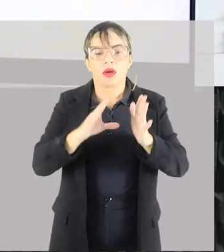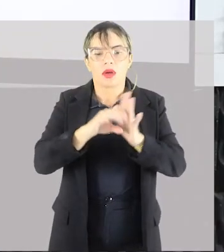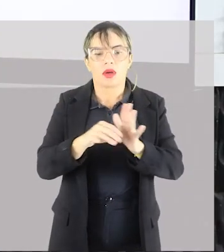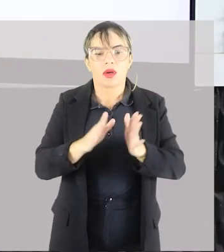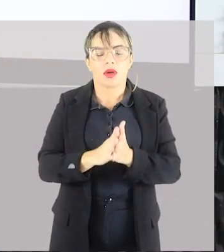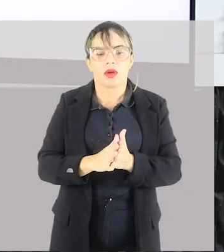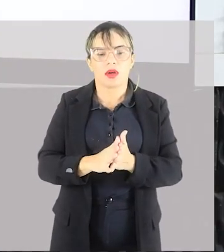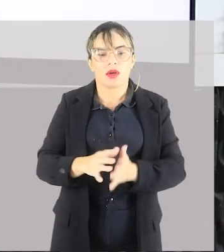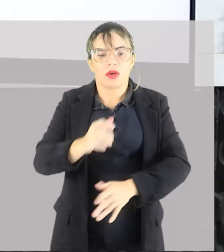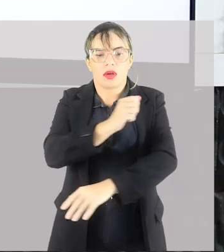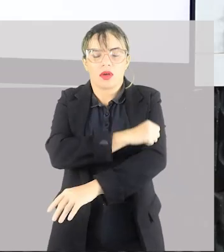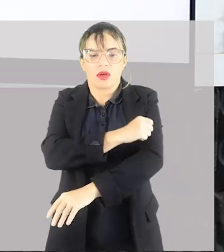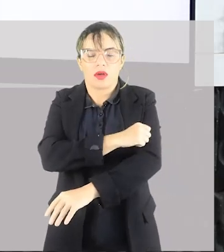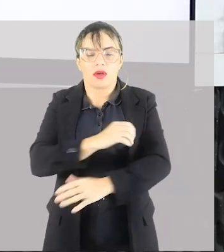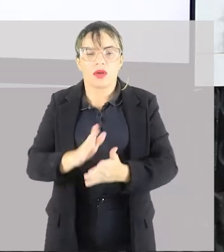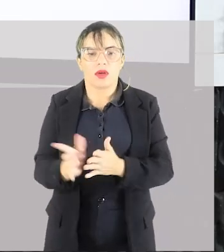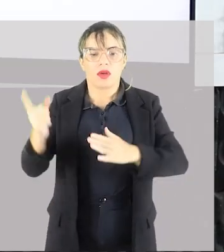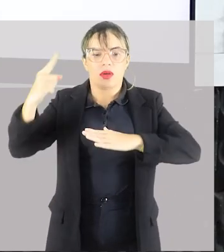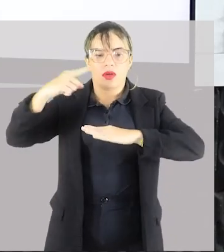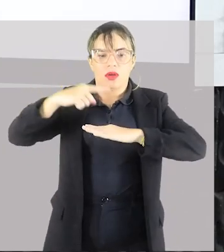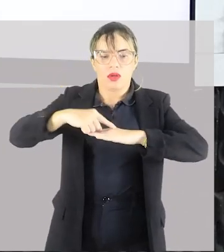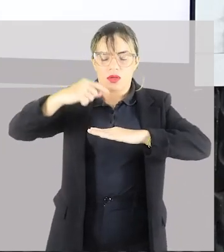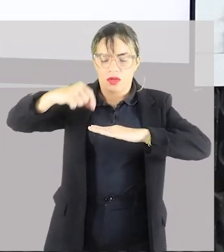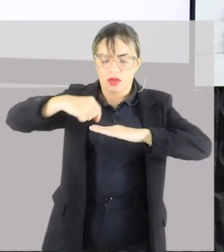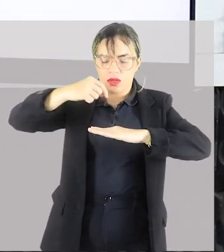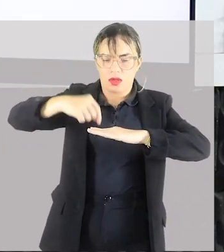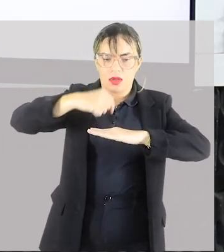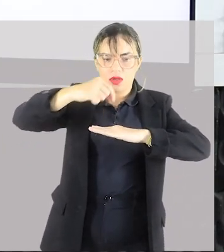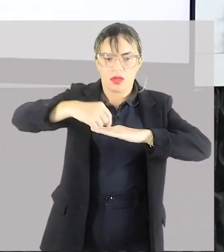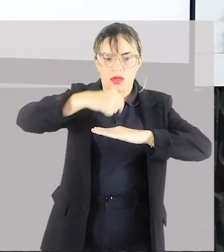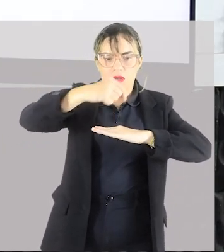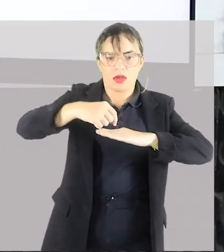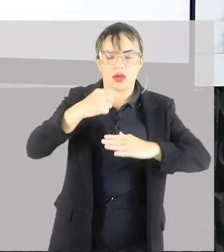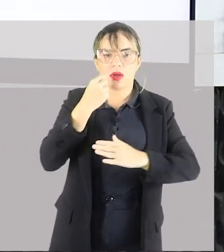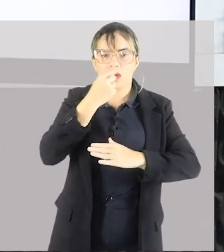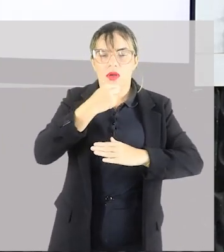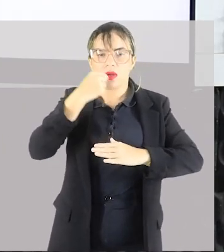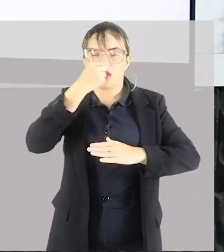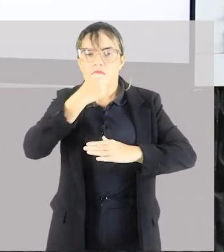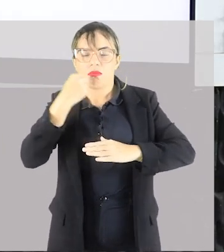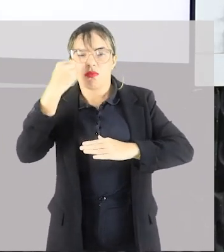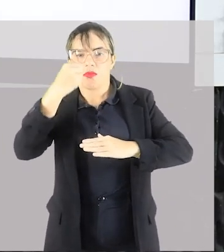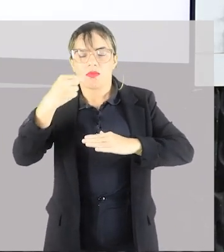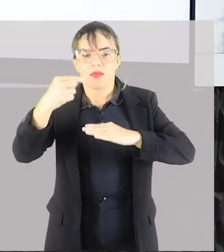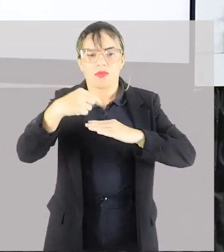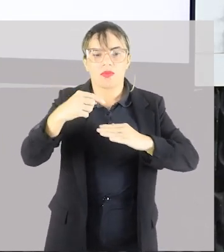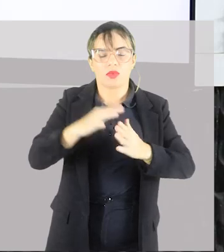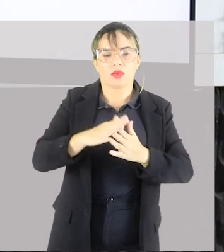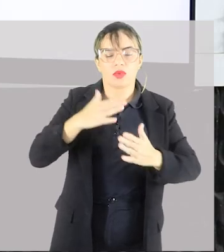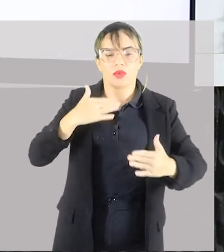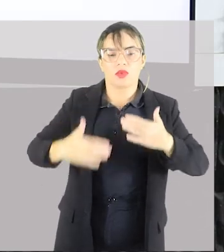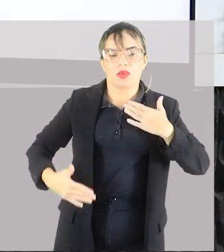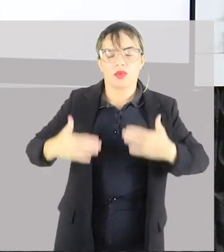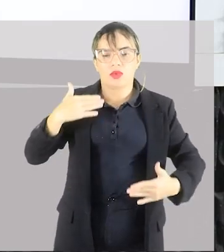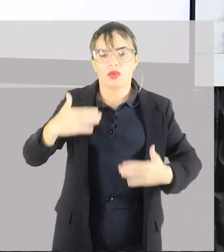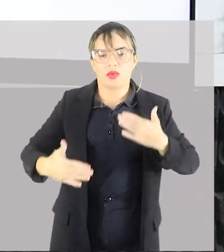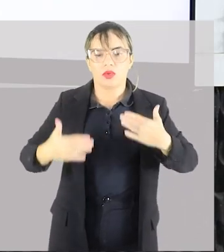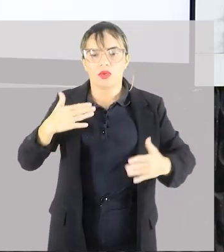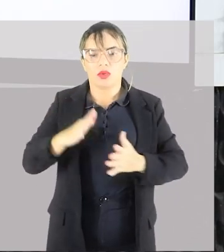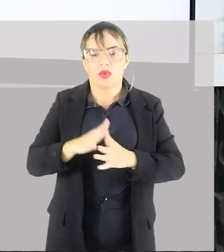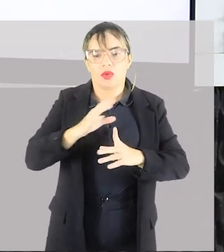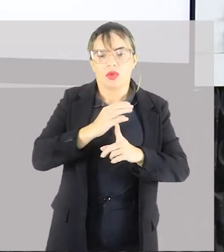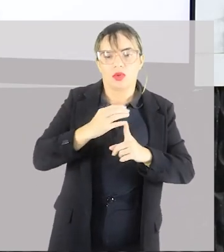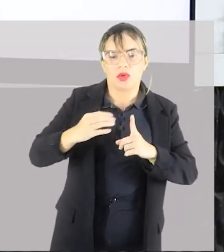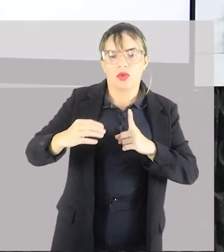envolvido por fios de linha que passam pela boca dos que estão em volta e acabam por formar uma rede sobre o corpo deitado, um ritual de